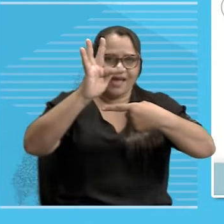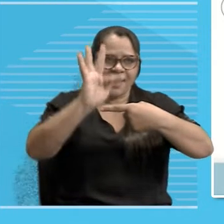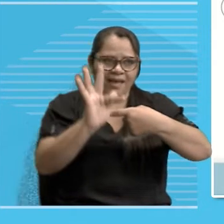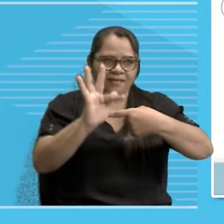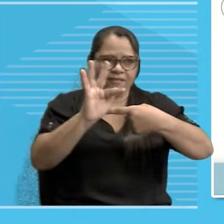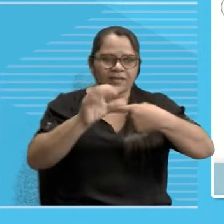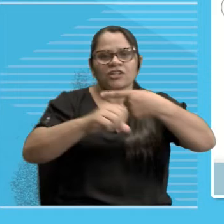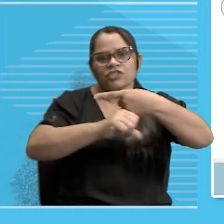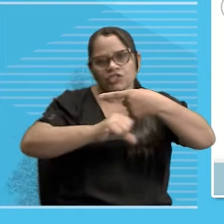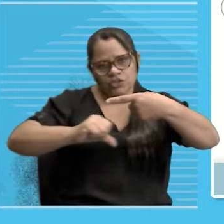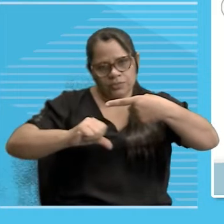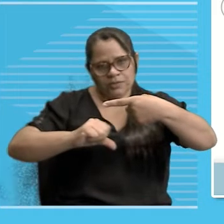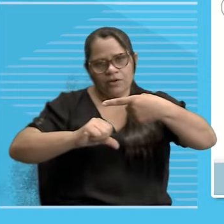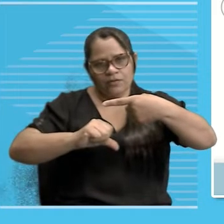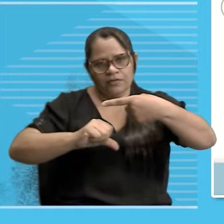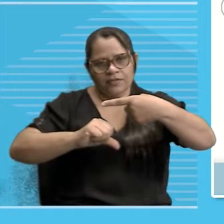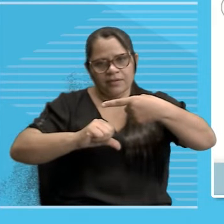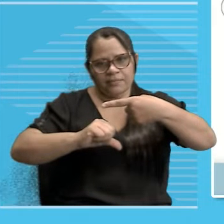sobre 9.